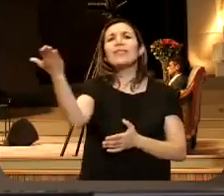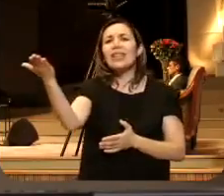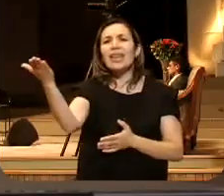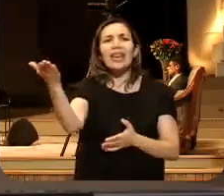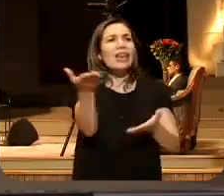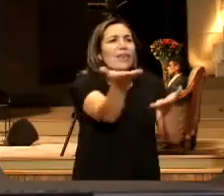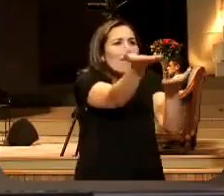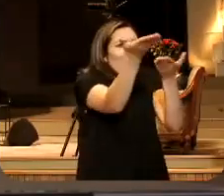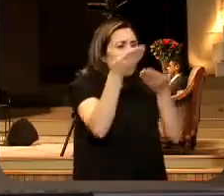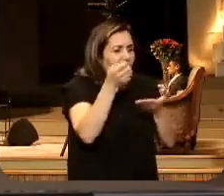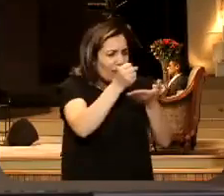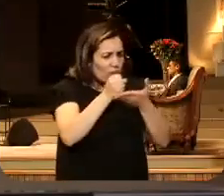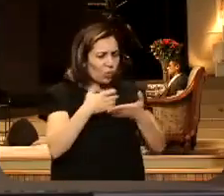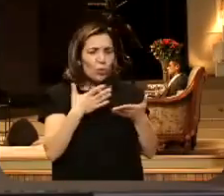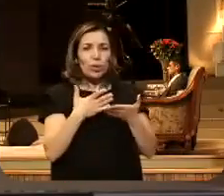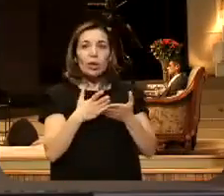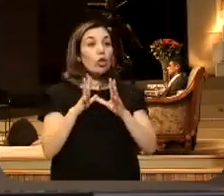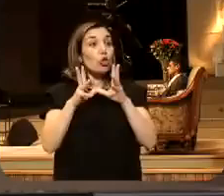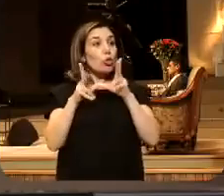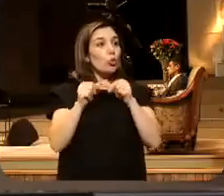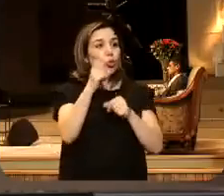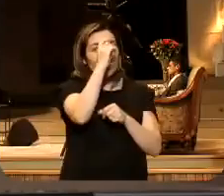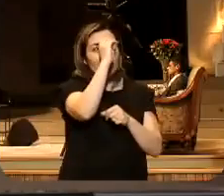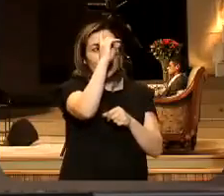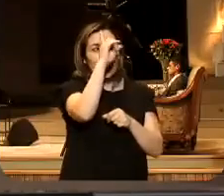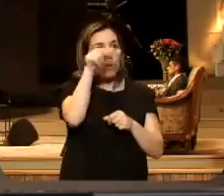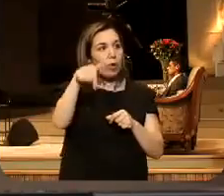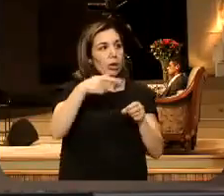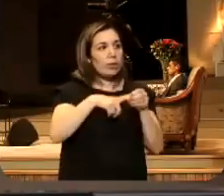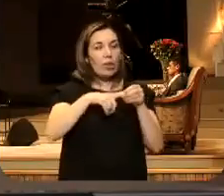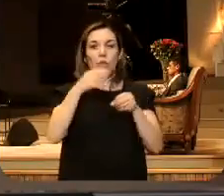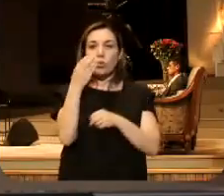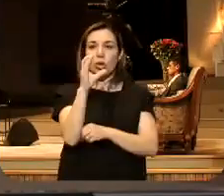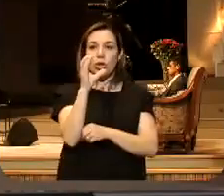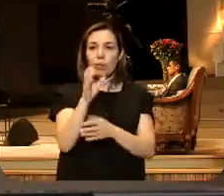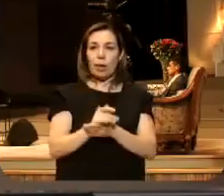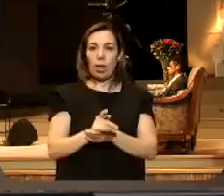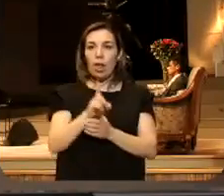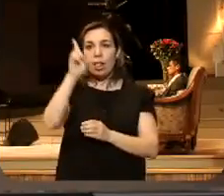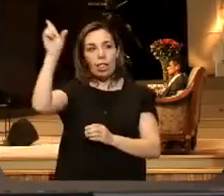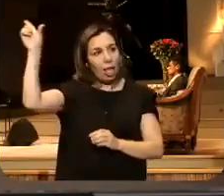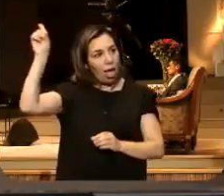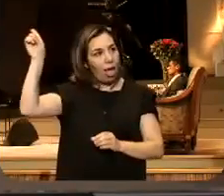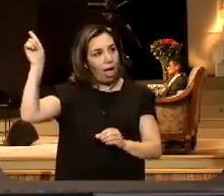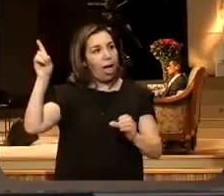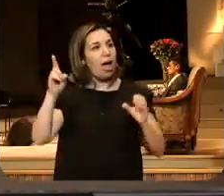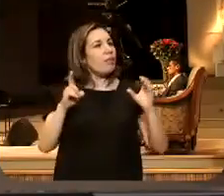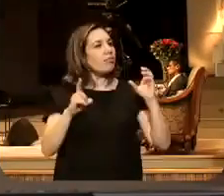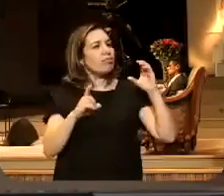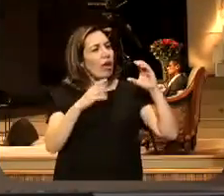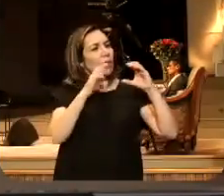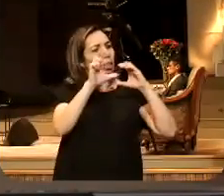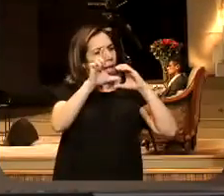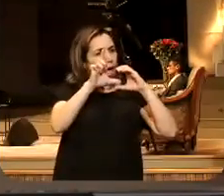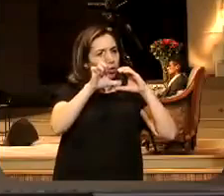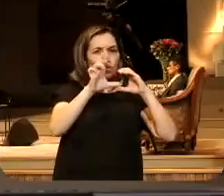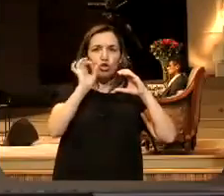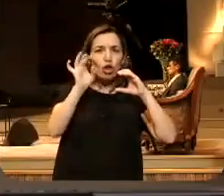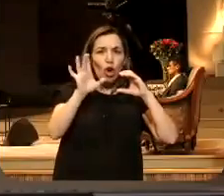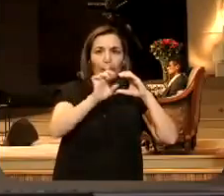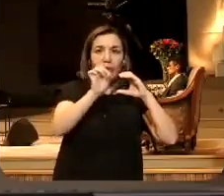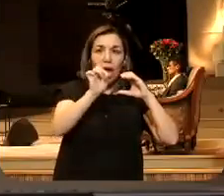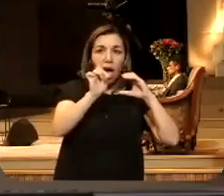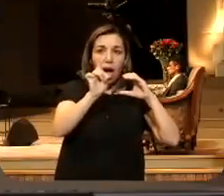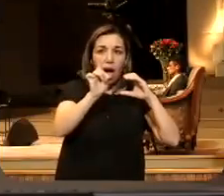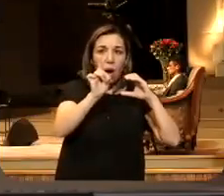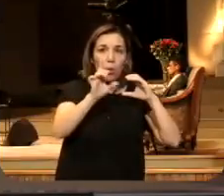em todos os hospitais do nosso município. Que ela chegue em todo lugar onde tem alguém